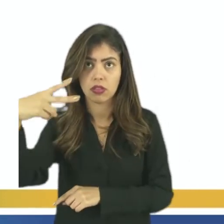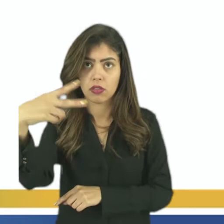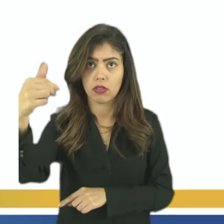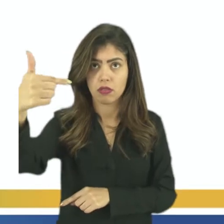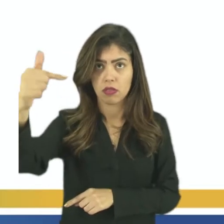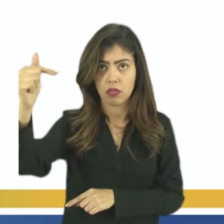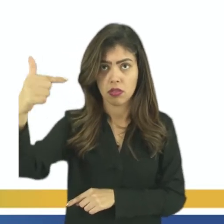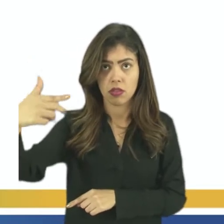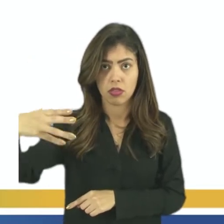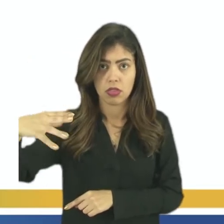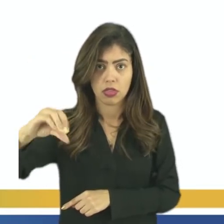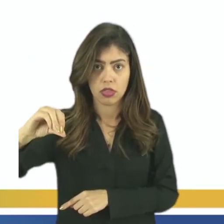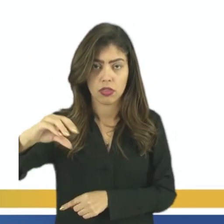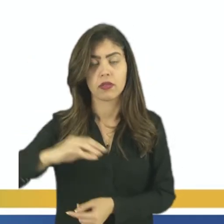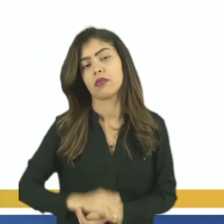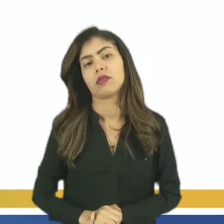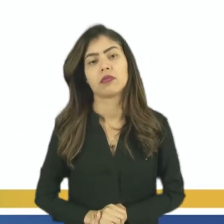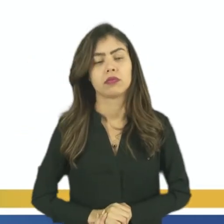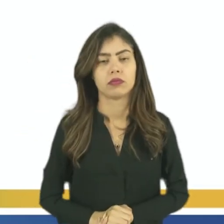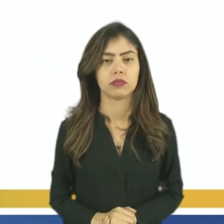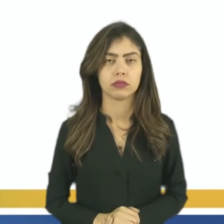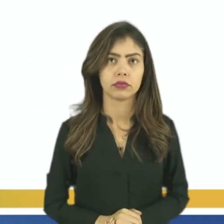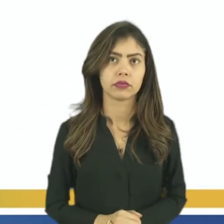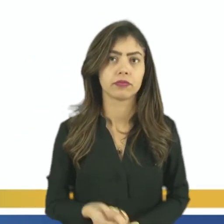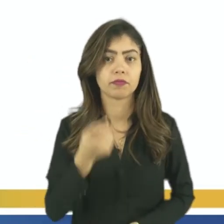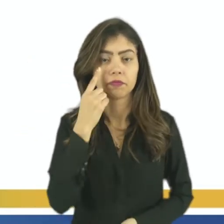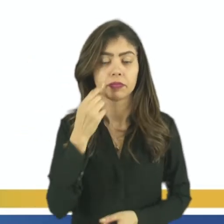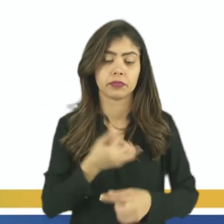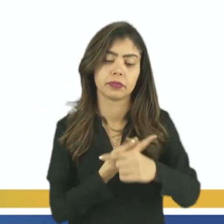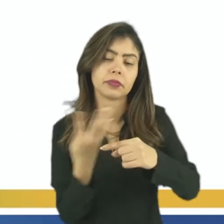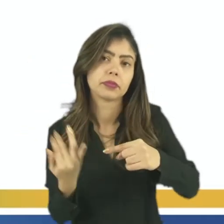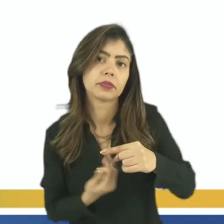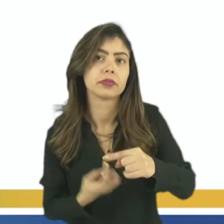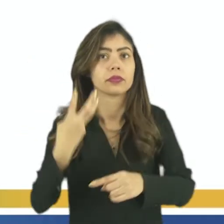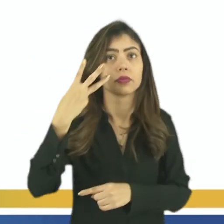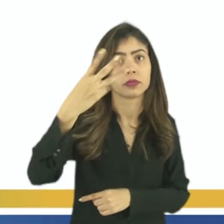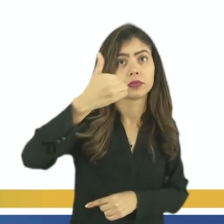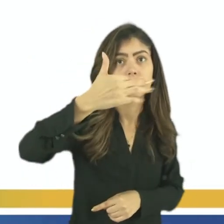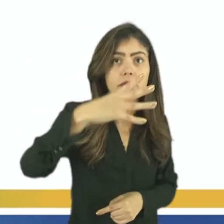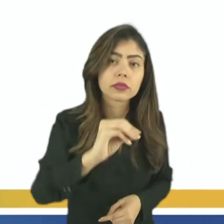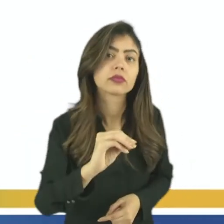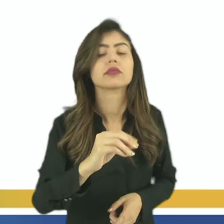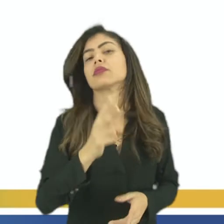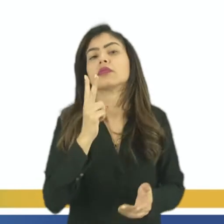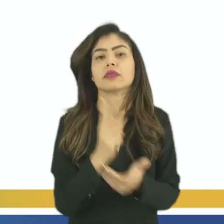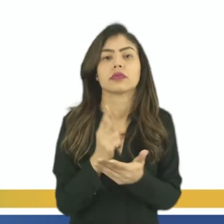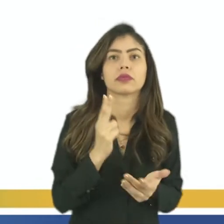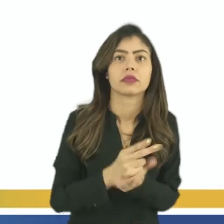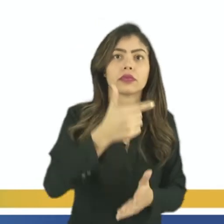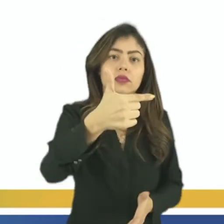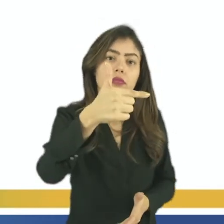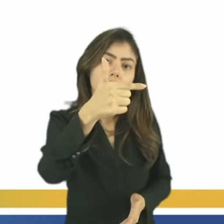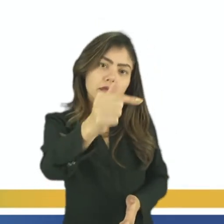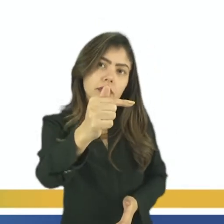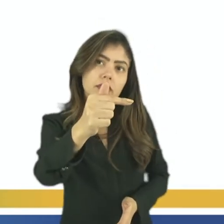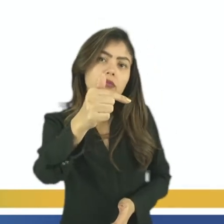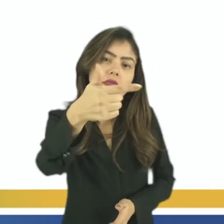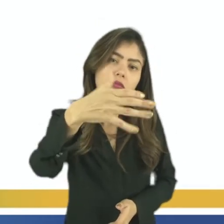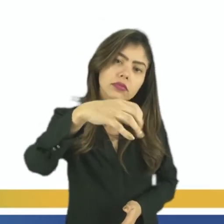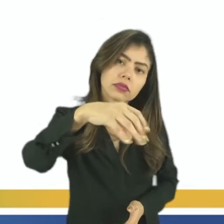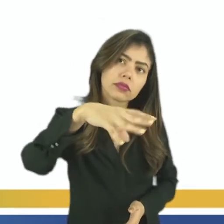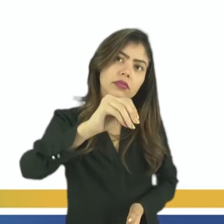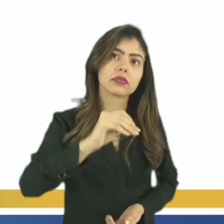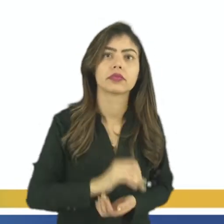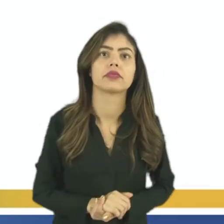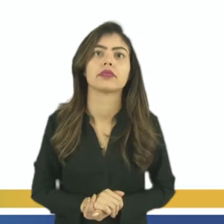27 10 vezes 9:00 da 90 então a fração três décimos é equivalente a fração 27 sobre 90